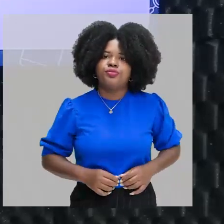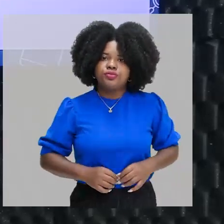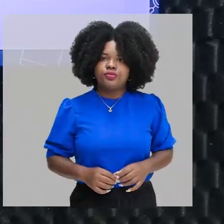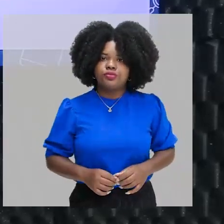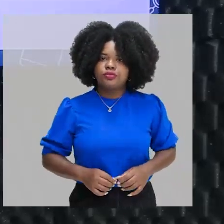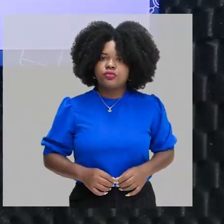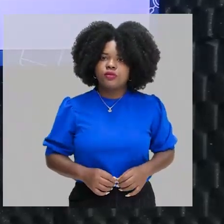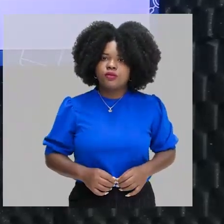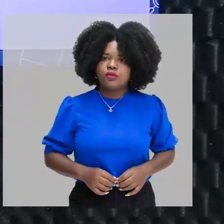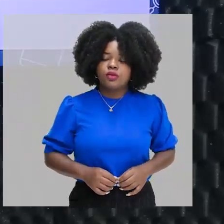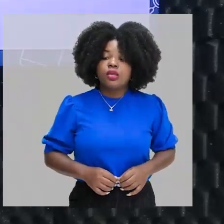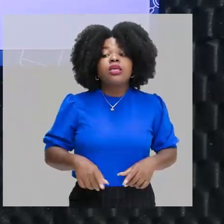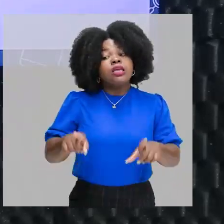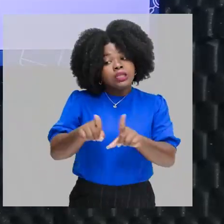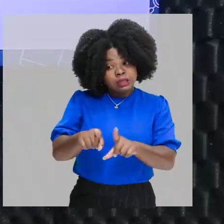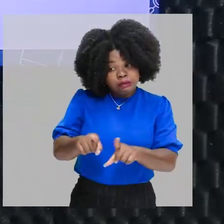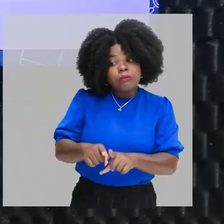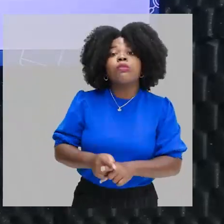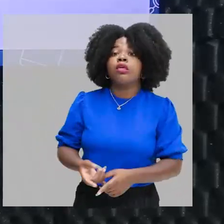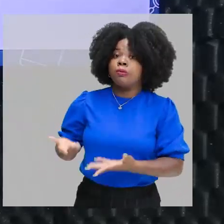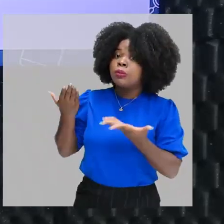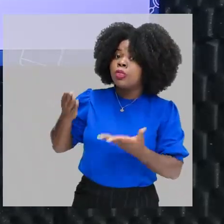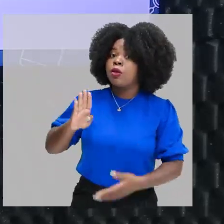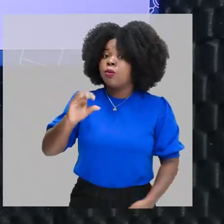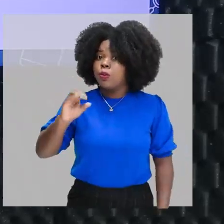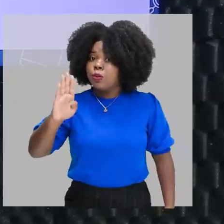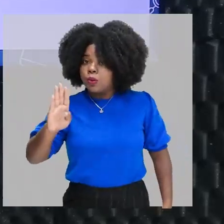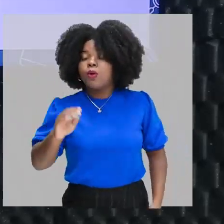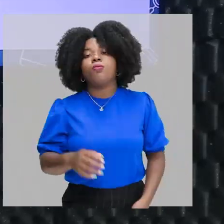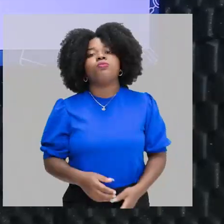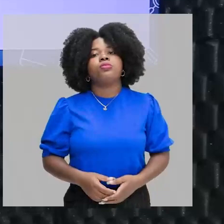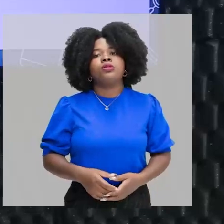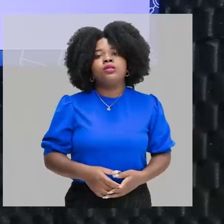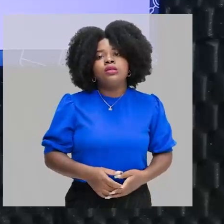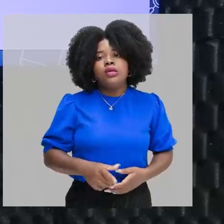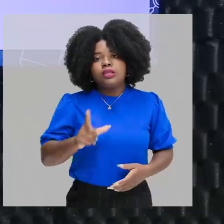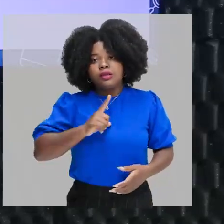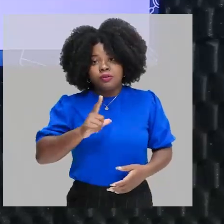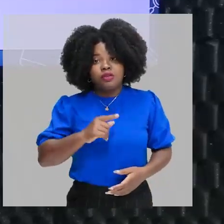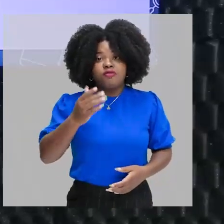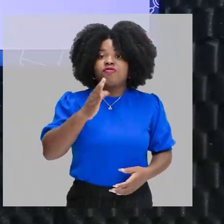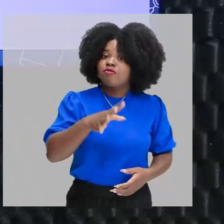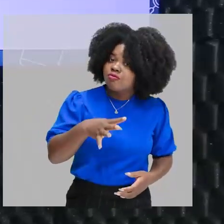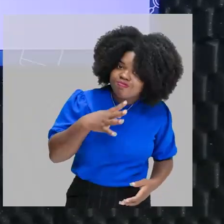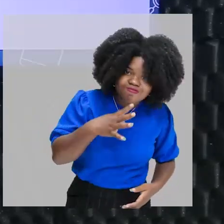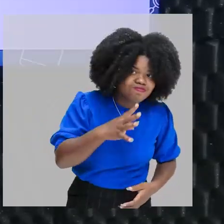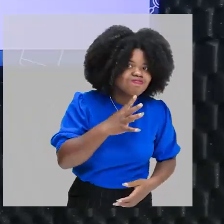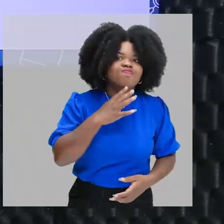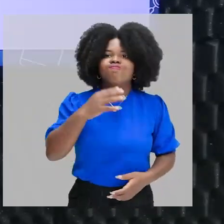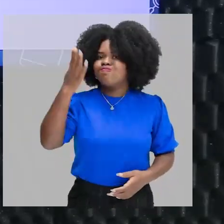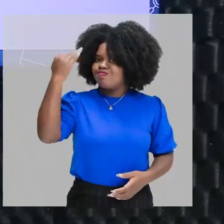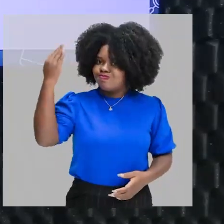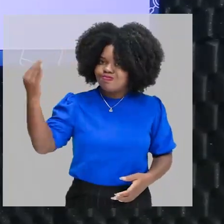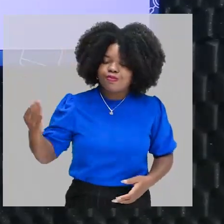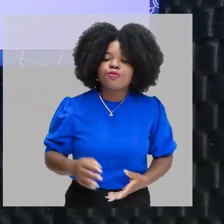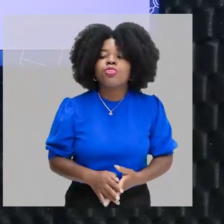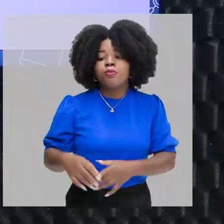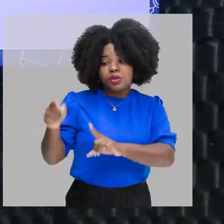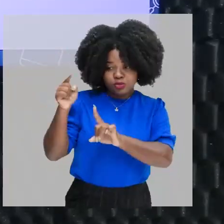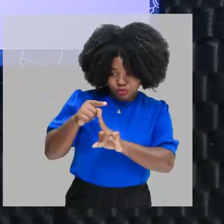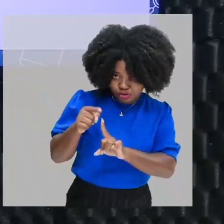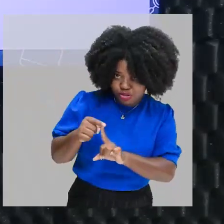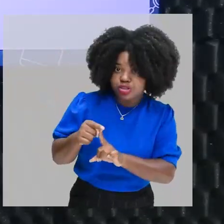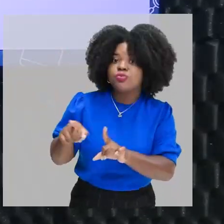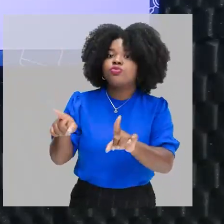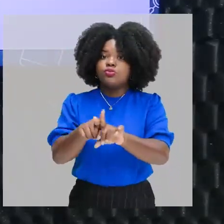batida. E o Bob Marley também se destacou pelo seu estilo, tanto nas composições quanto no estilo